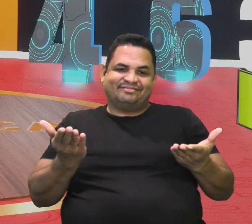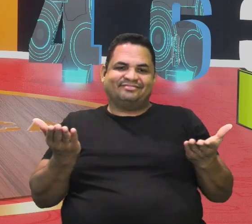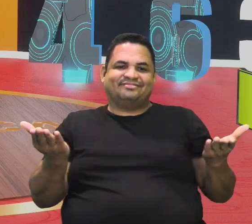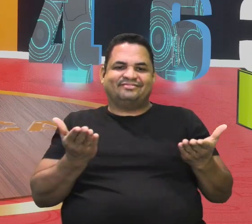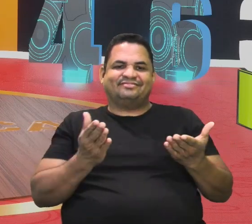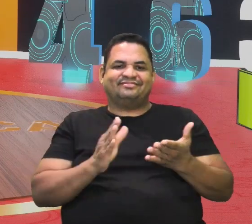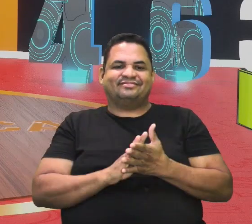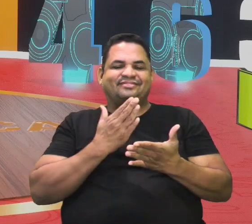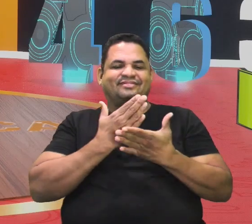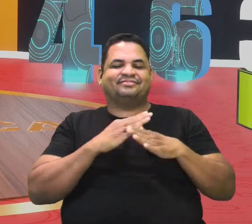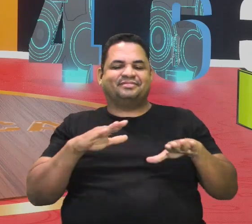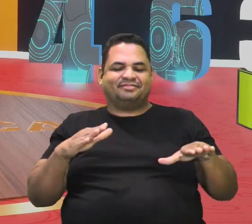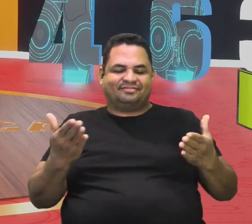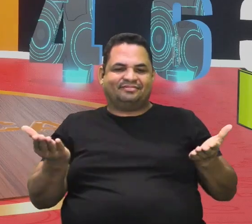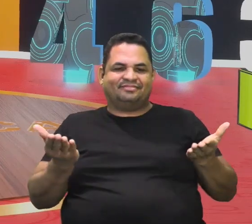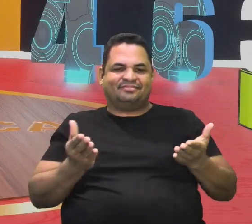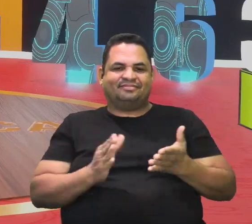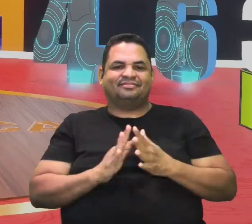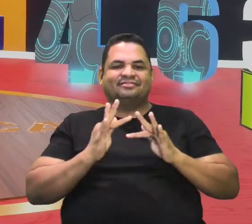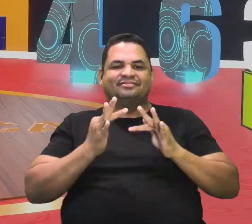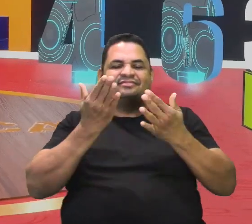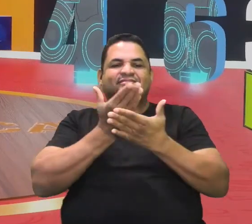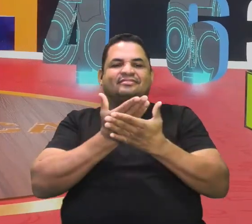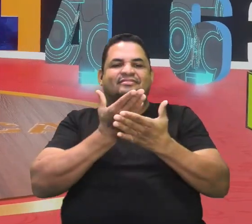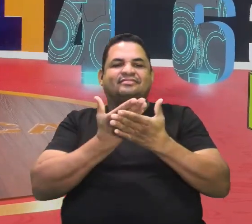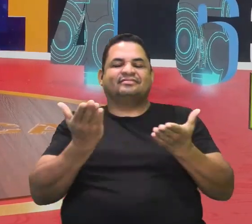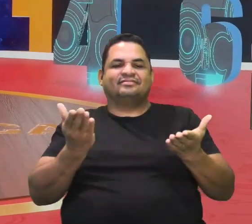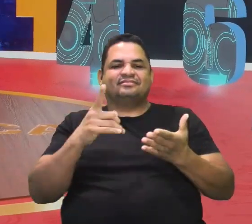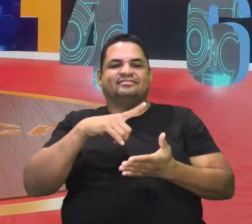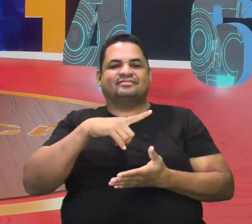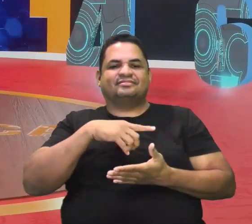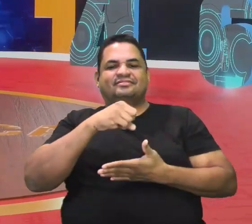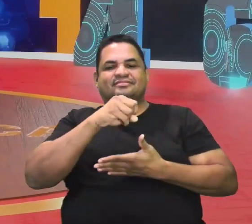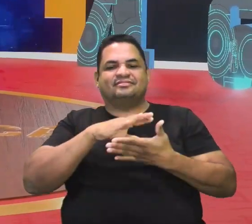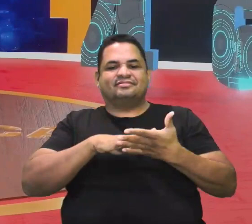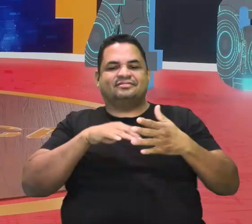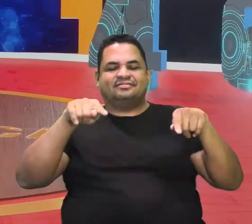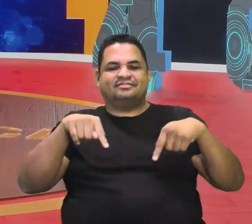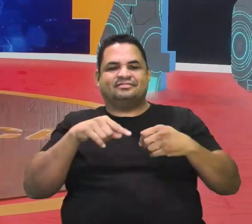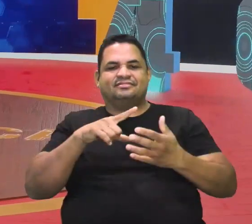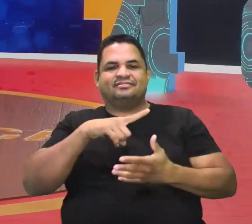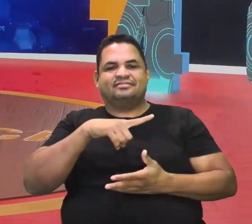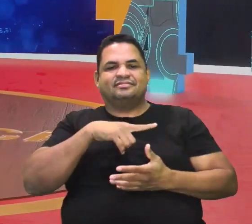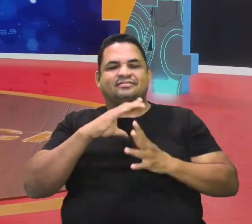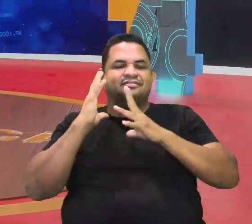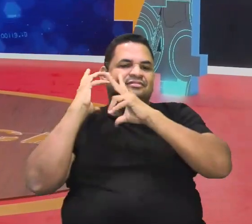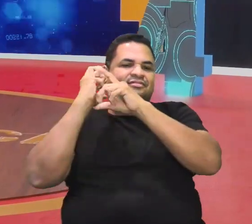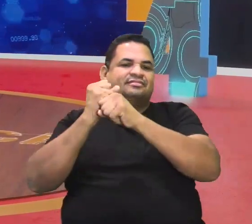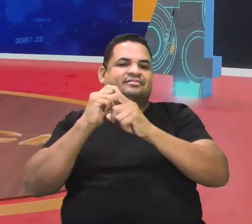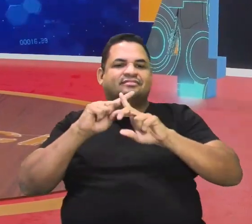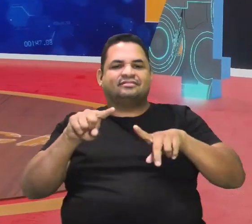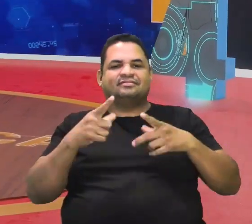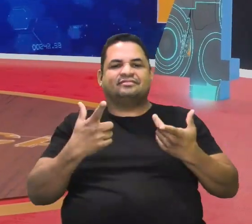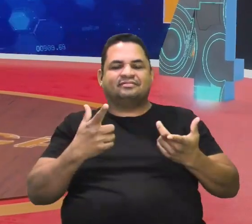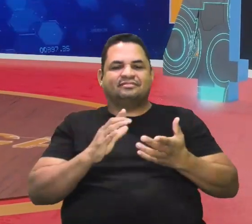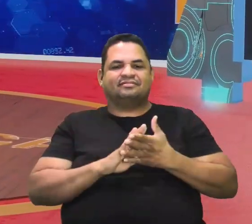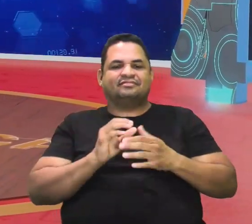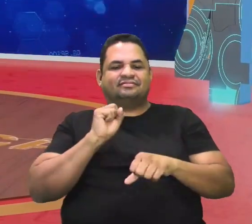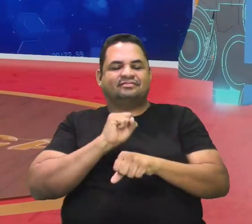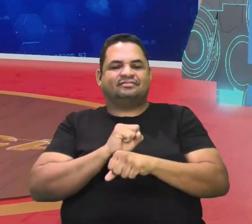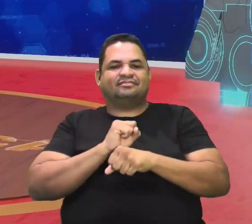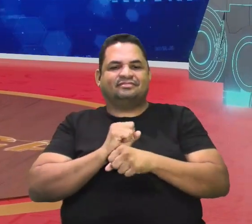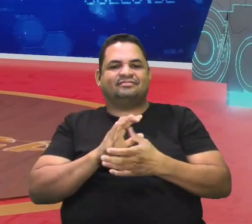mesmo, né? E a gente fica por aqui, né? Finalizando a aula, claro, temos atividades de sala, temos ainda a revisão, mas vocês